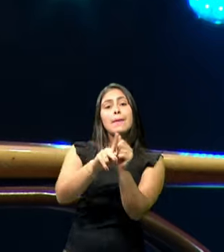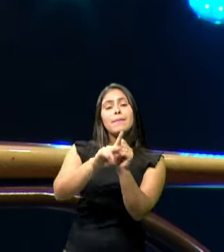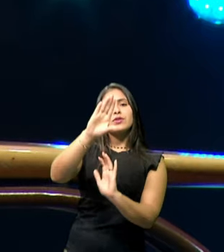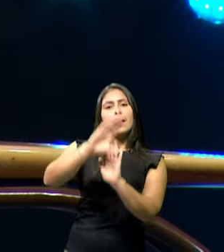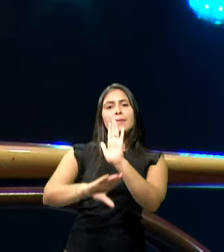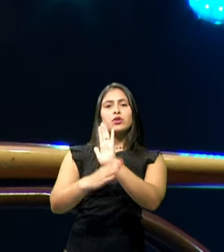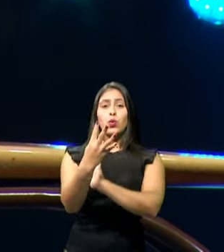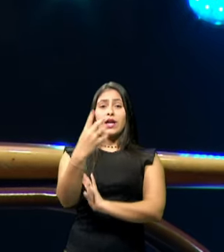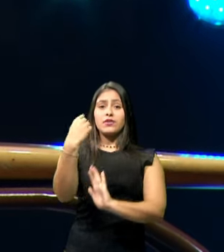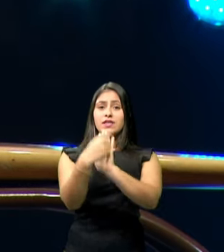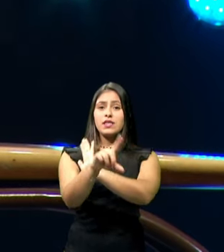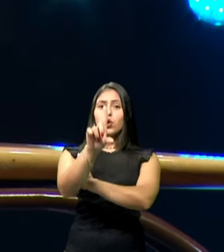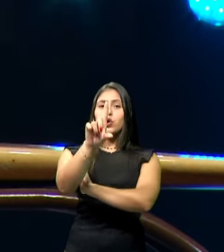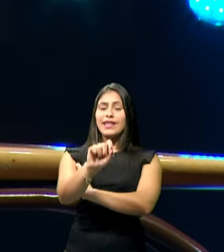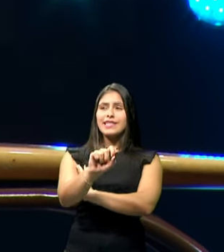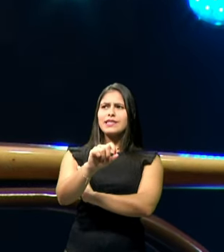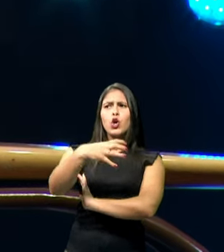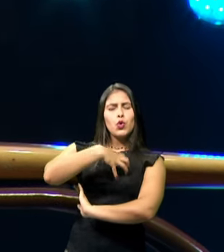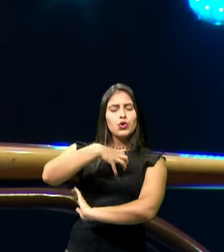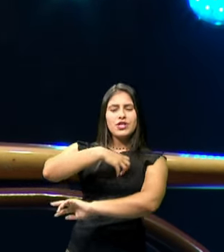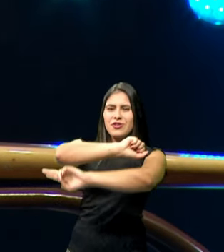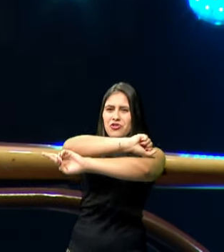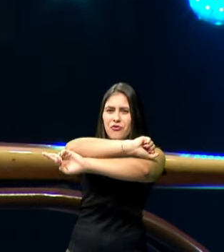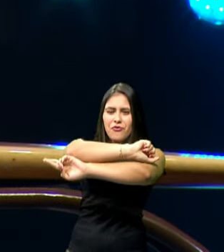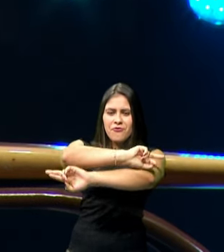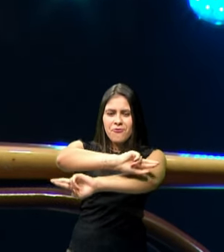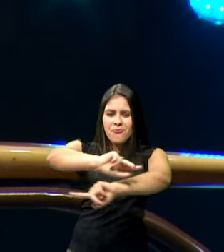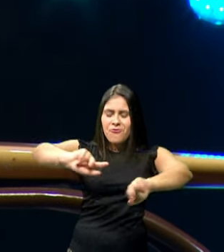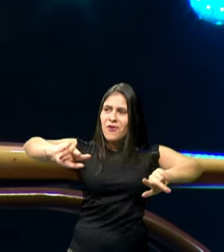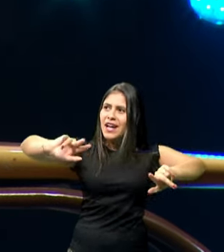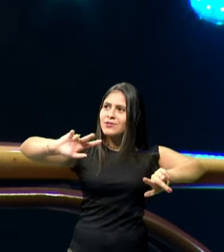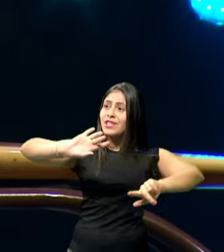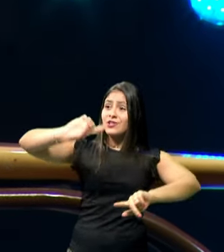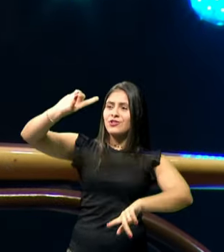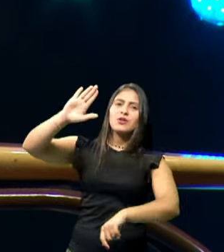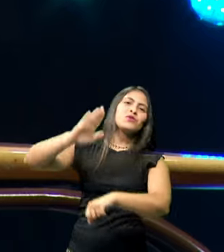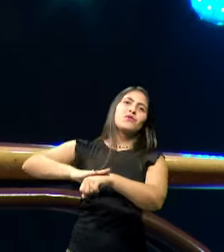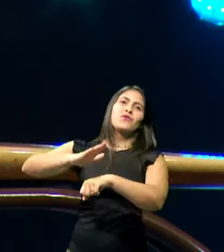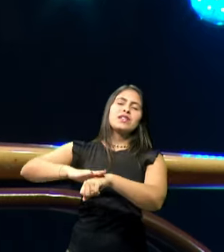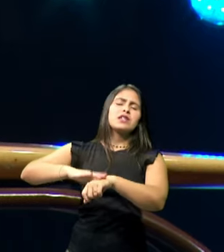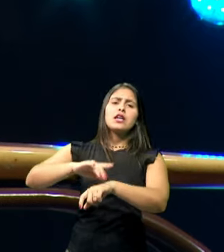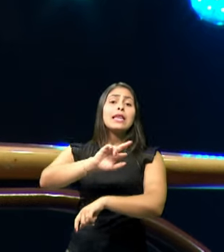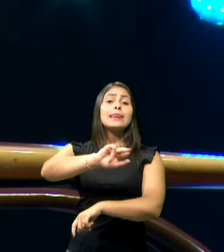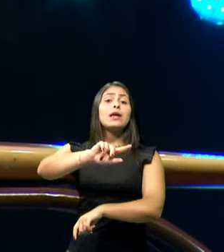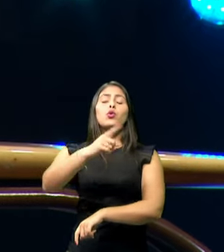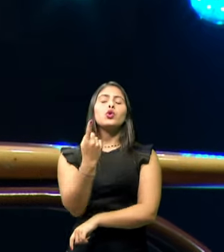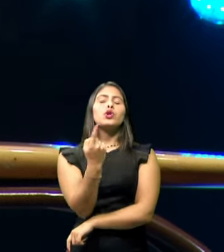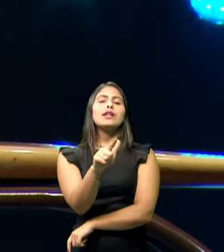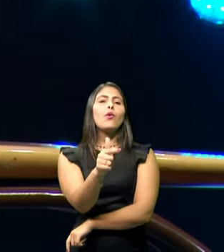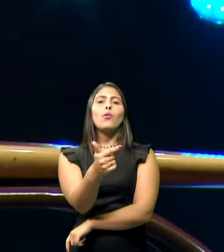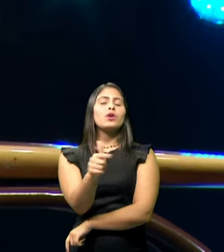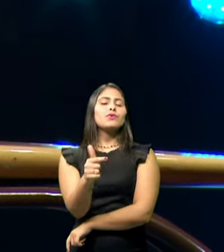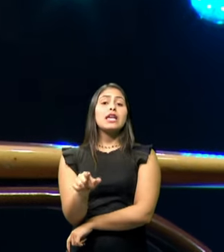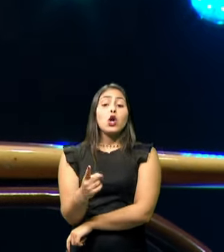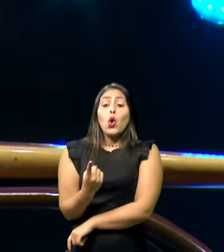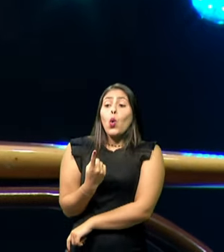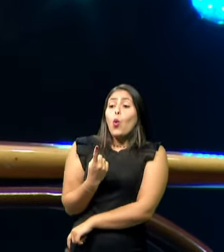a multiforme graça de Deus. Não é a uniforme graça. É